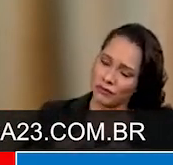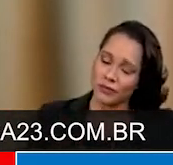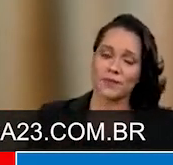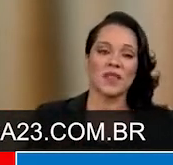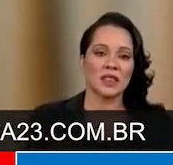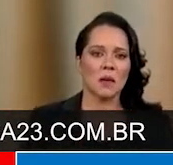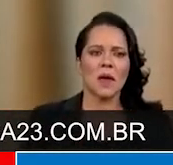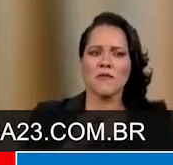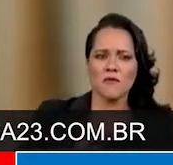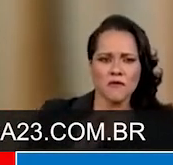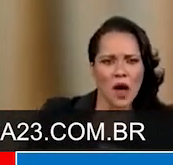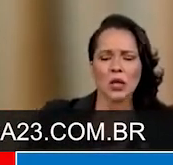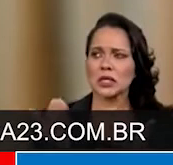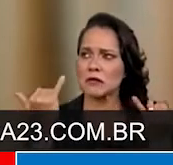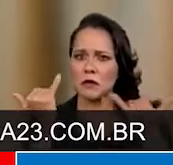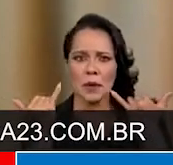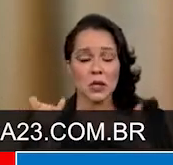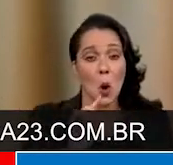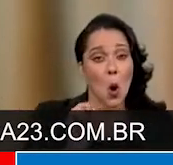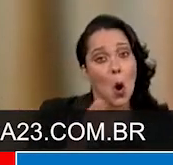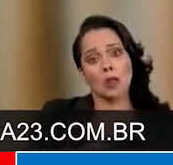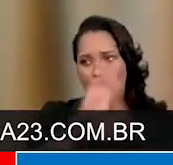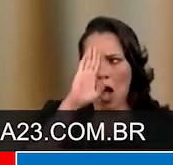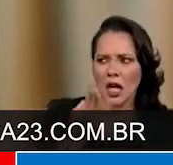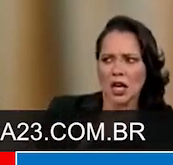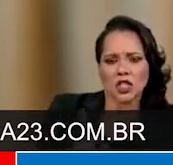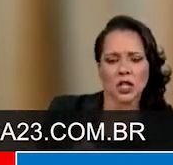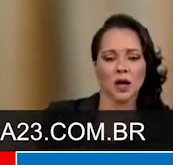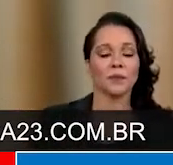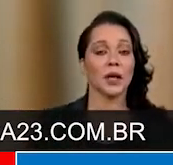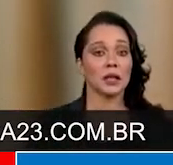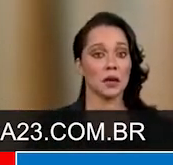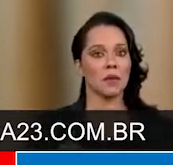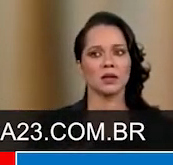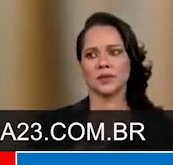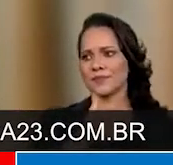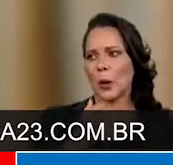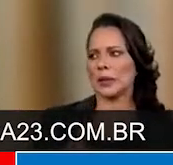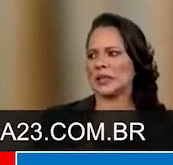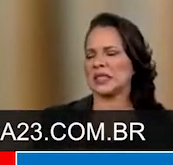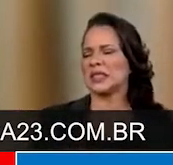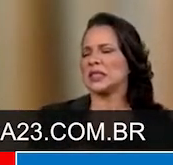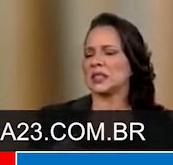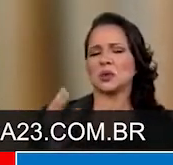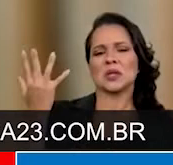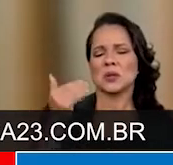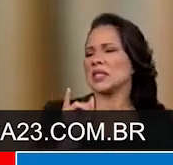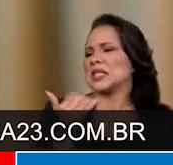a desinformação, a não credibilidade, a questão da agenda dele, ele acaba colocando